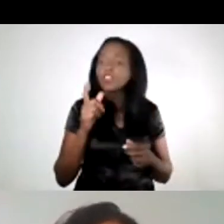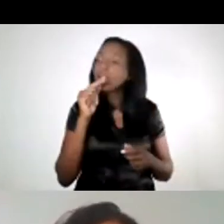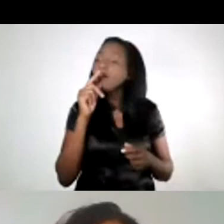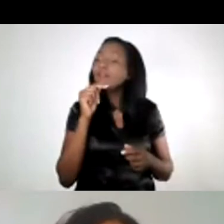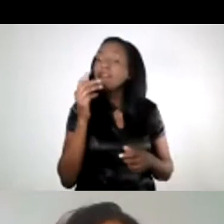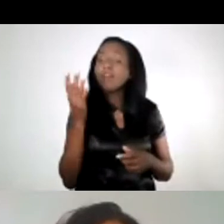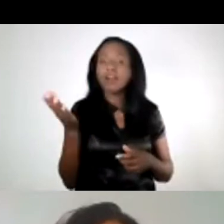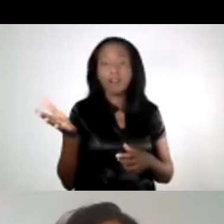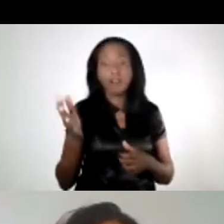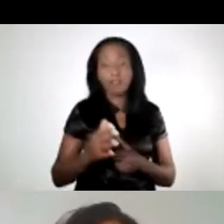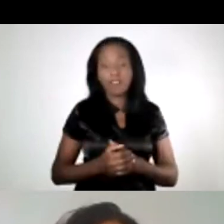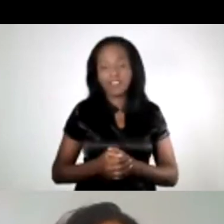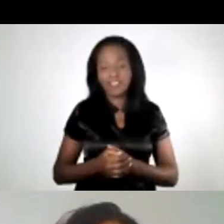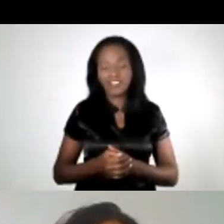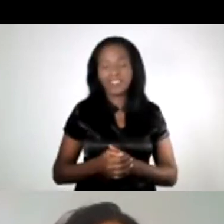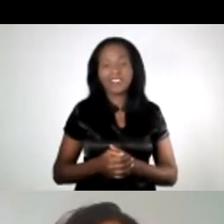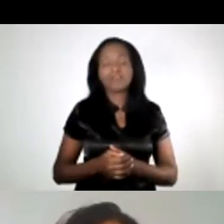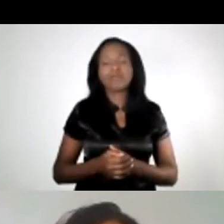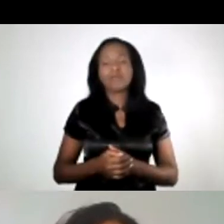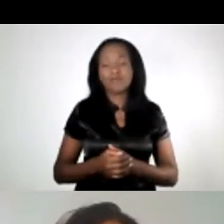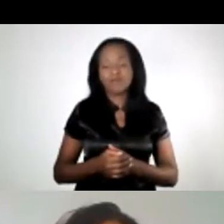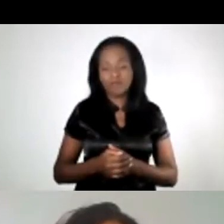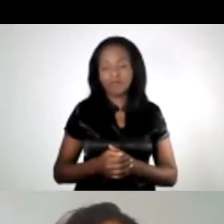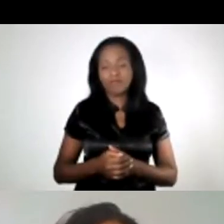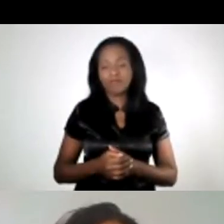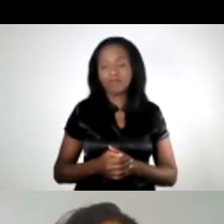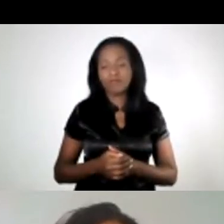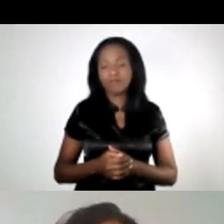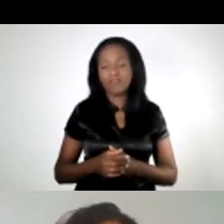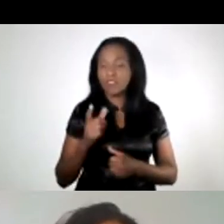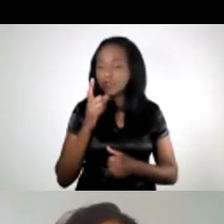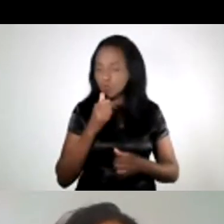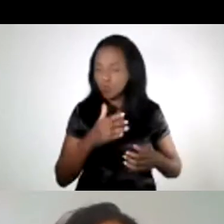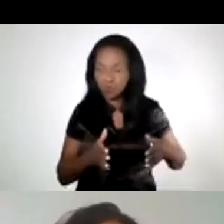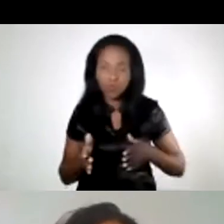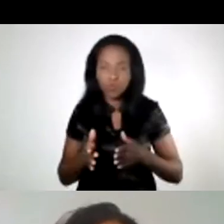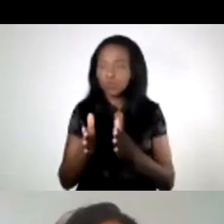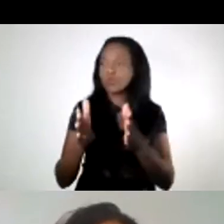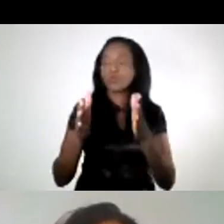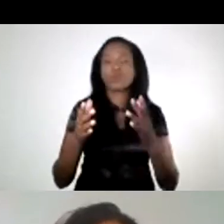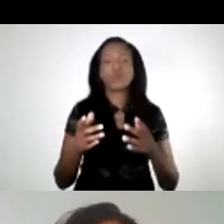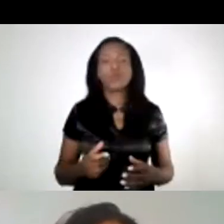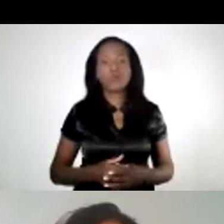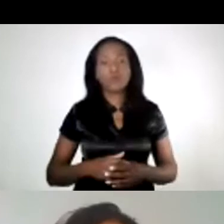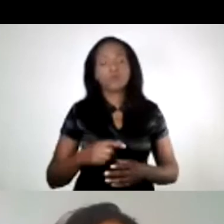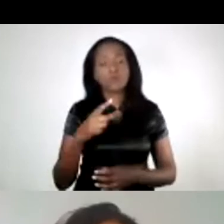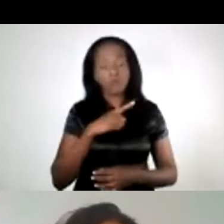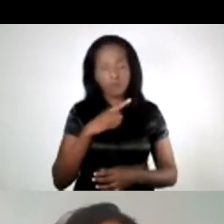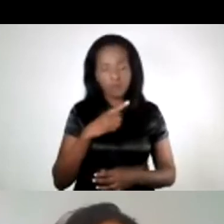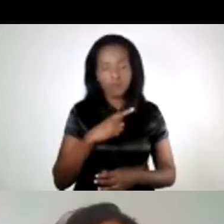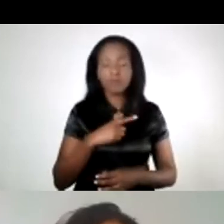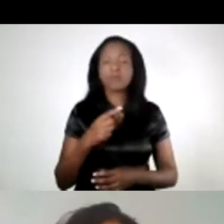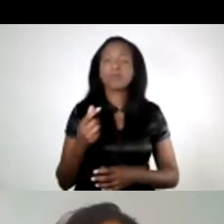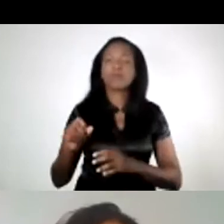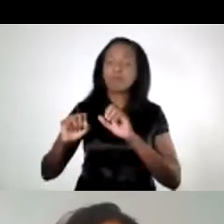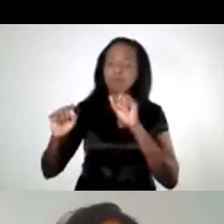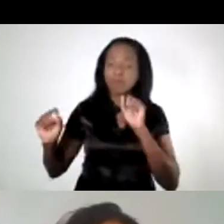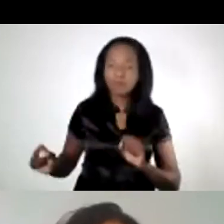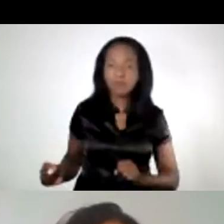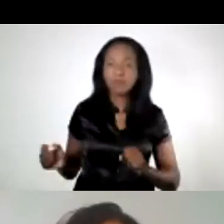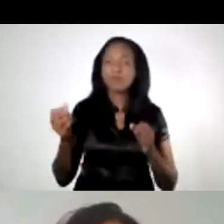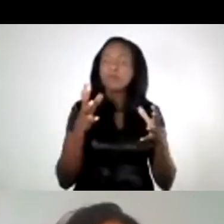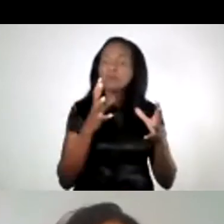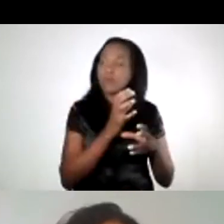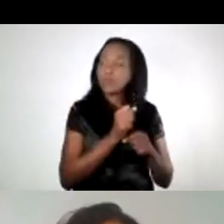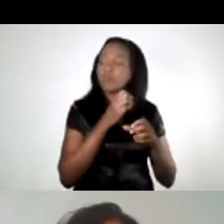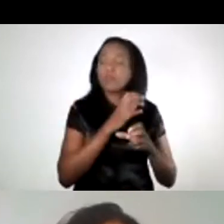né? E é no rio, né? E a gente tem nesse sistema o acúmulo.